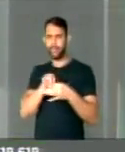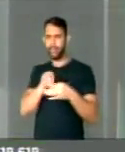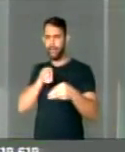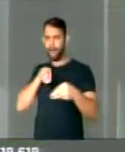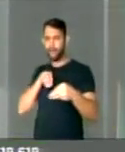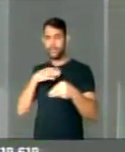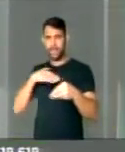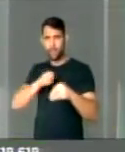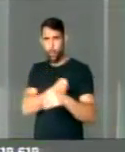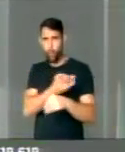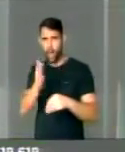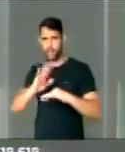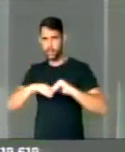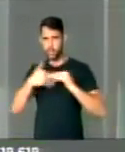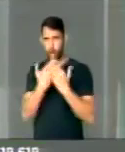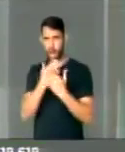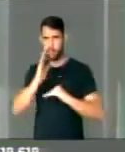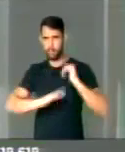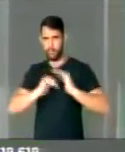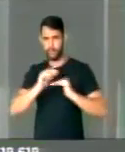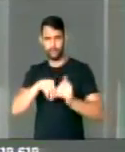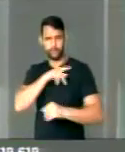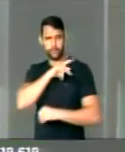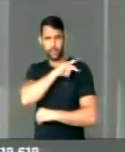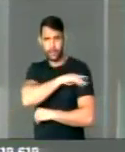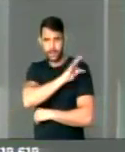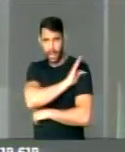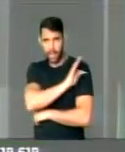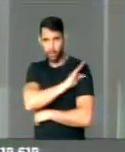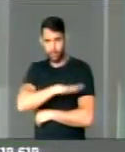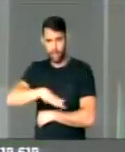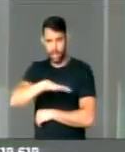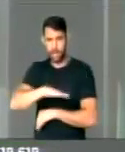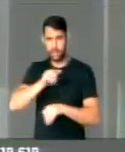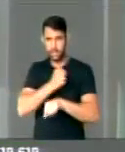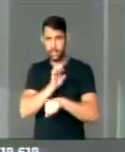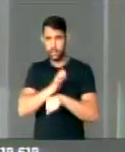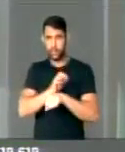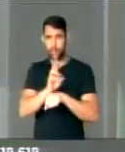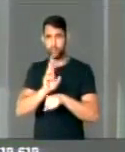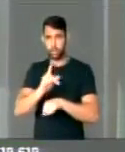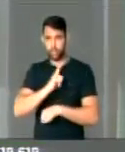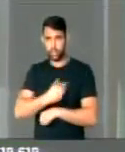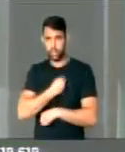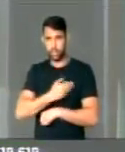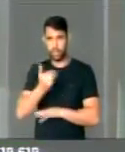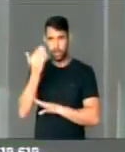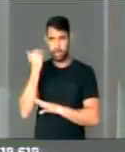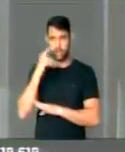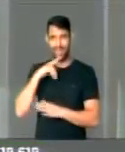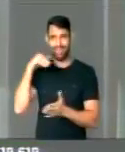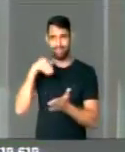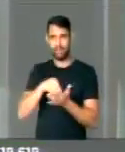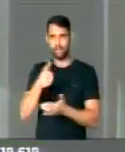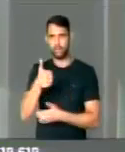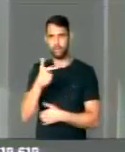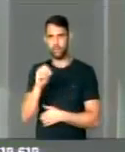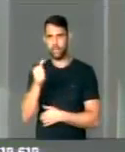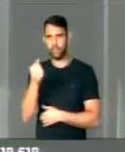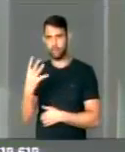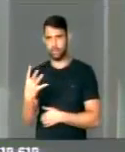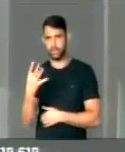Sabe quantas escolas profissionalizantes da rede estadual o Maranhão tinha até